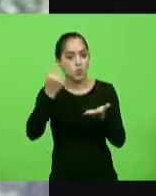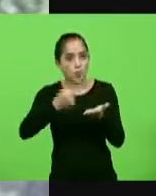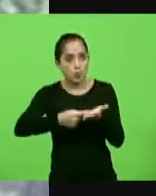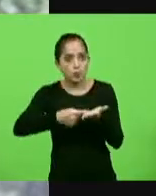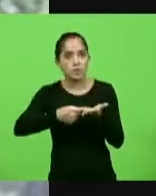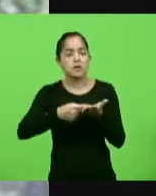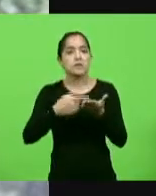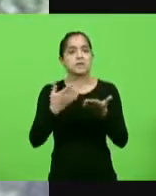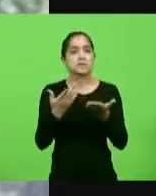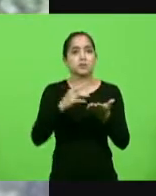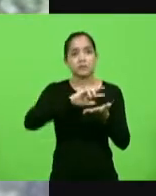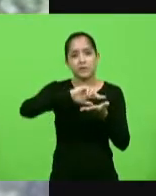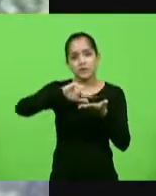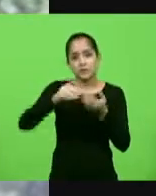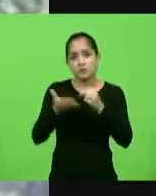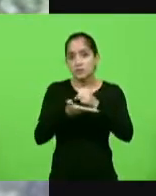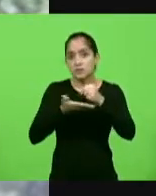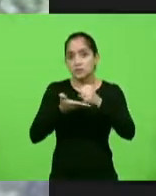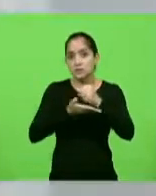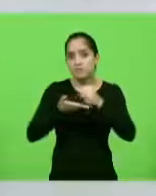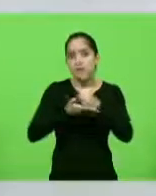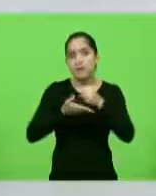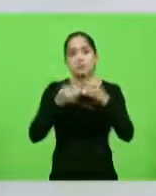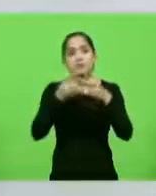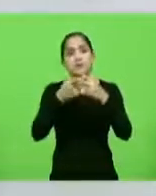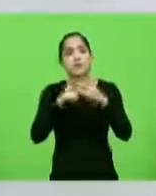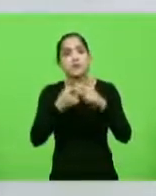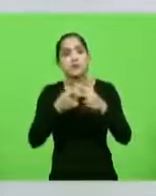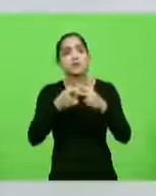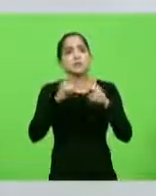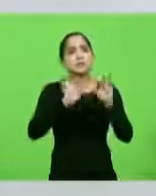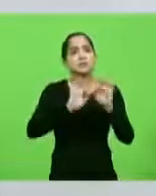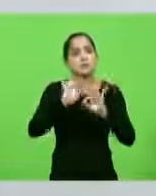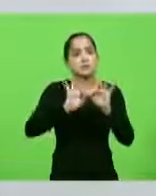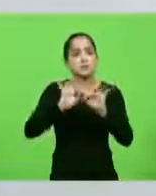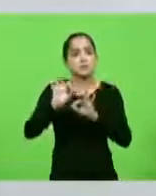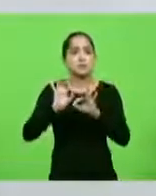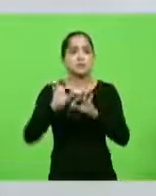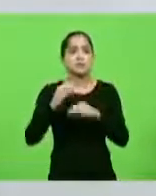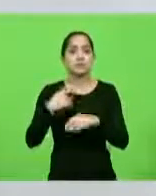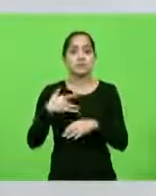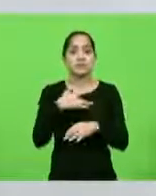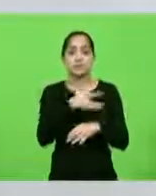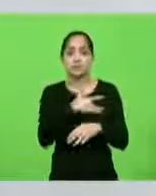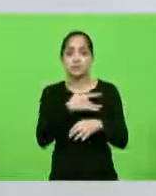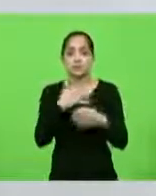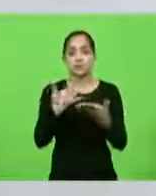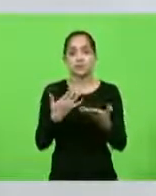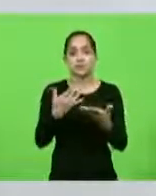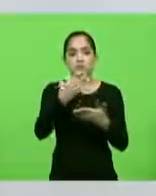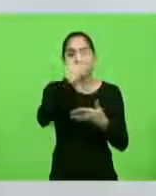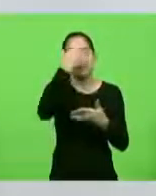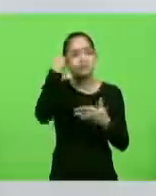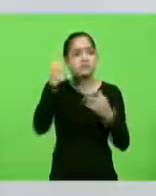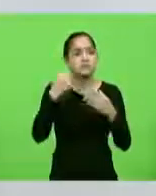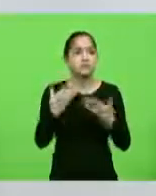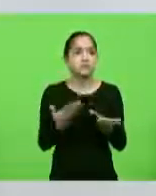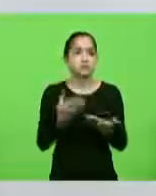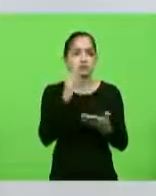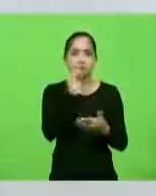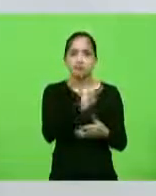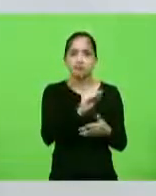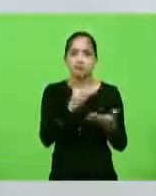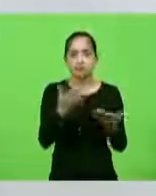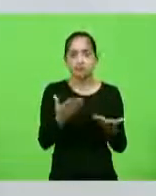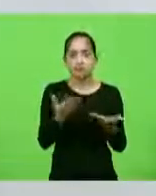são coisas básicas que precisa para a manutenção da saúde daqueles municípios, e eles estão ali esquecidos. Então, parabenizo